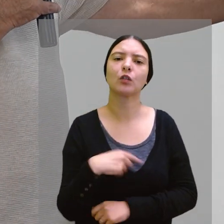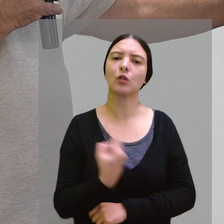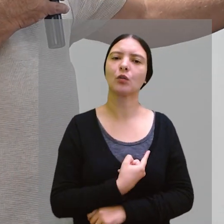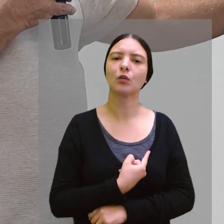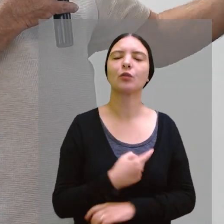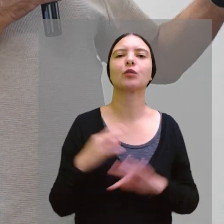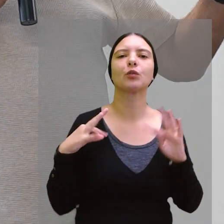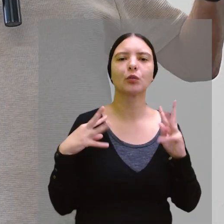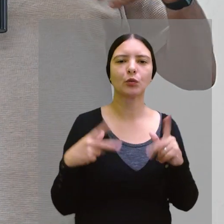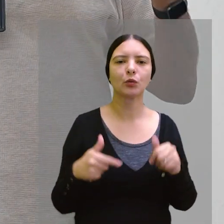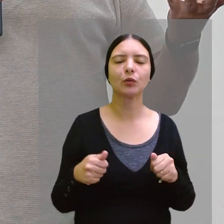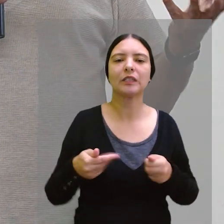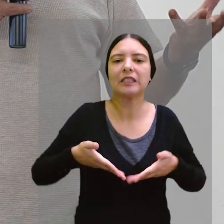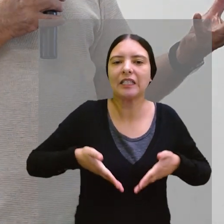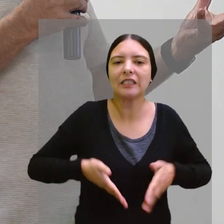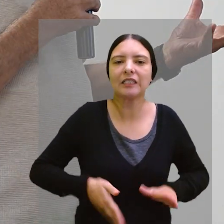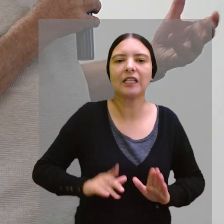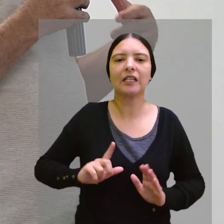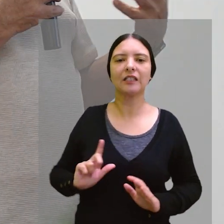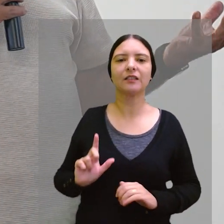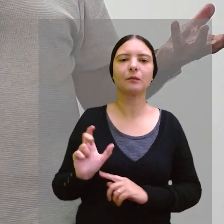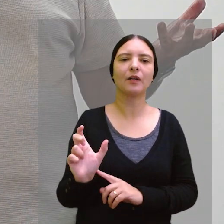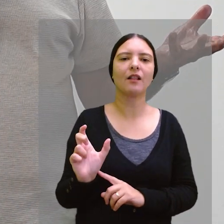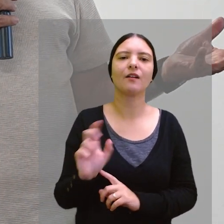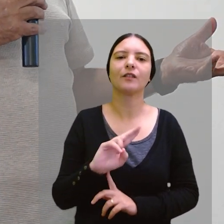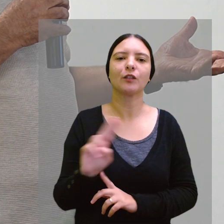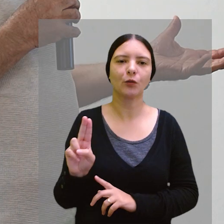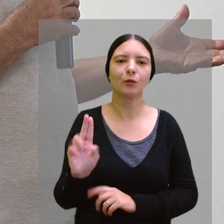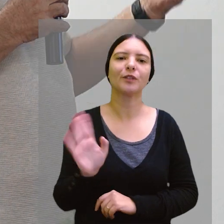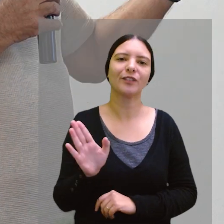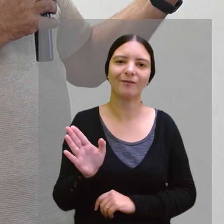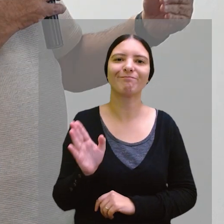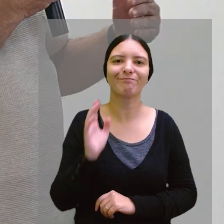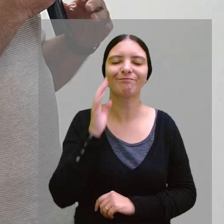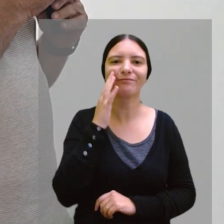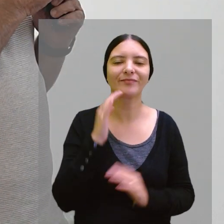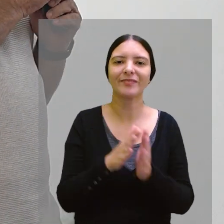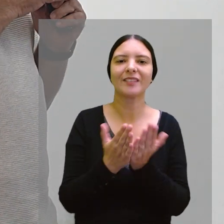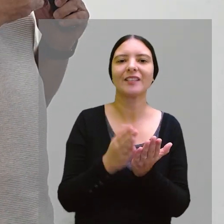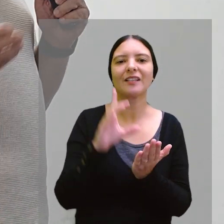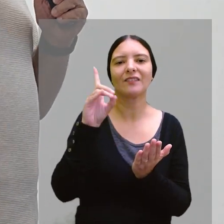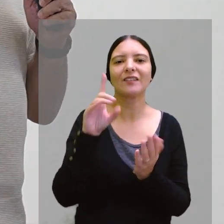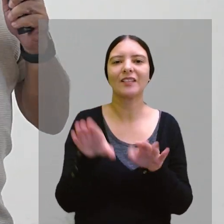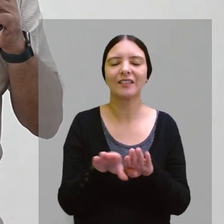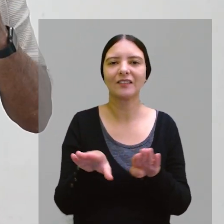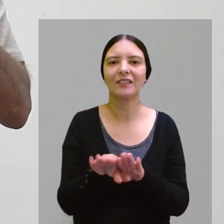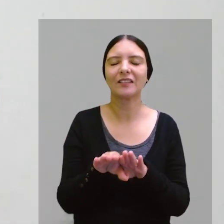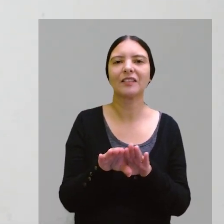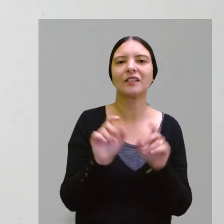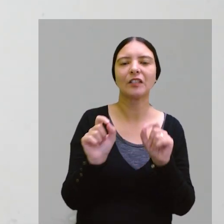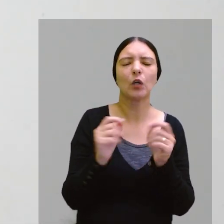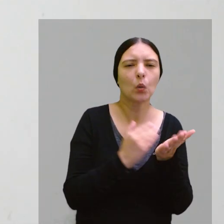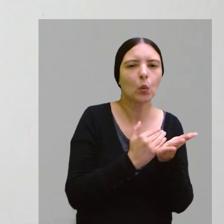da palavra. Antes de nascer, a gente já tem uma palavra que é o próprio nome. Até a Bíblia diz que